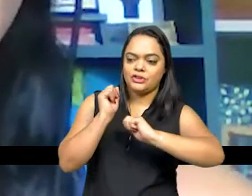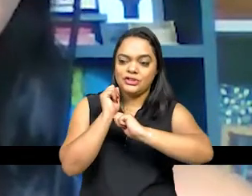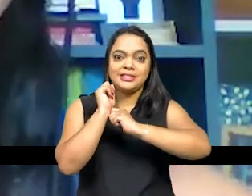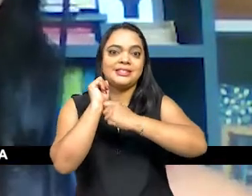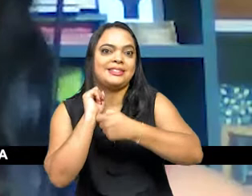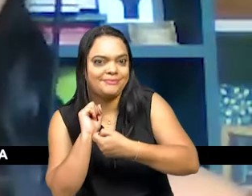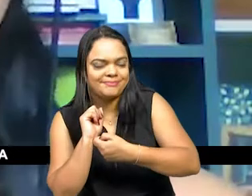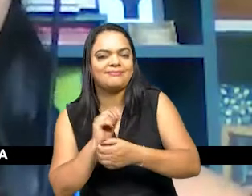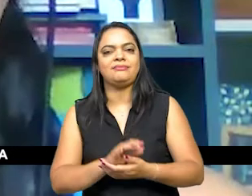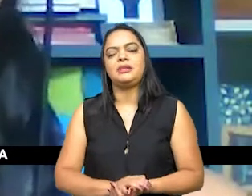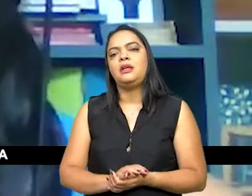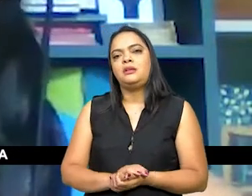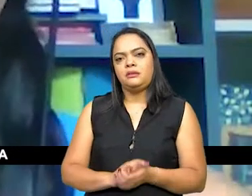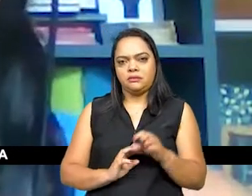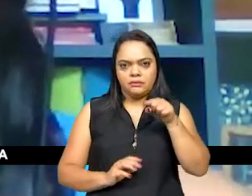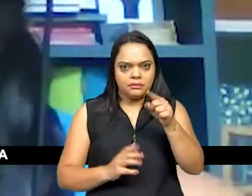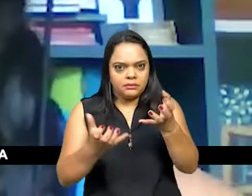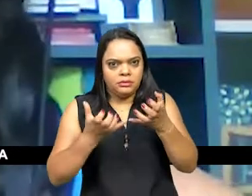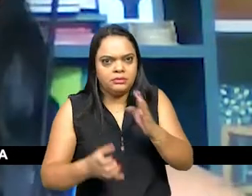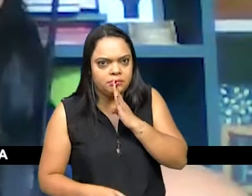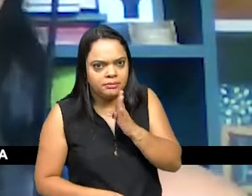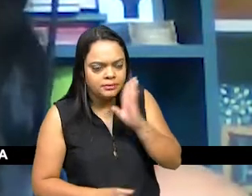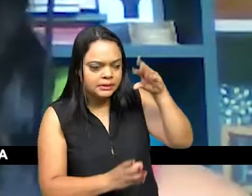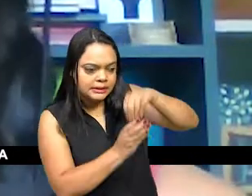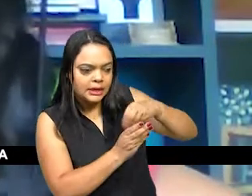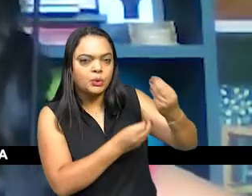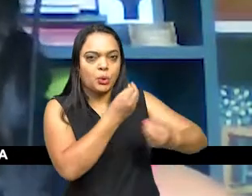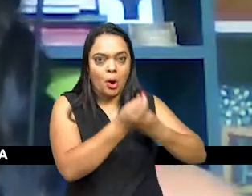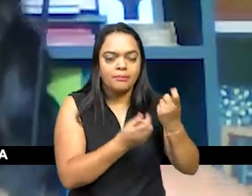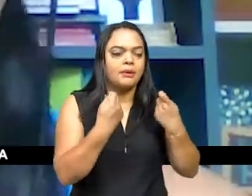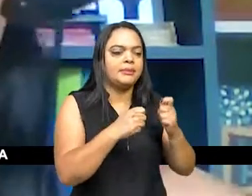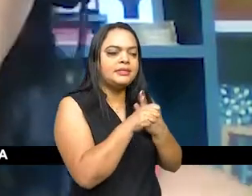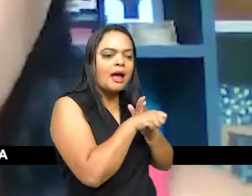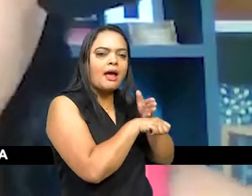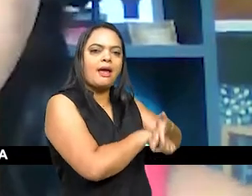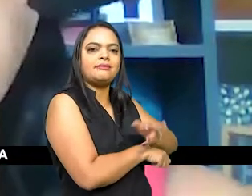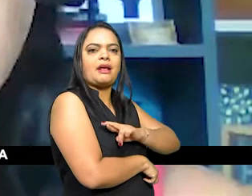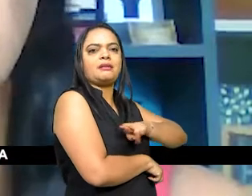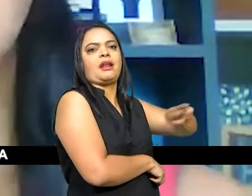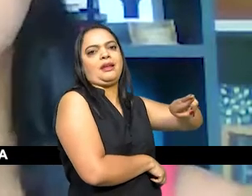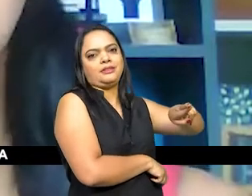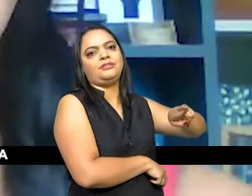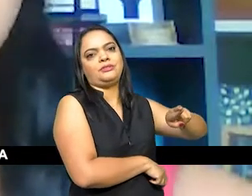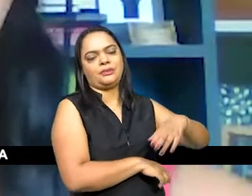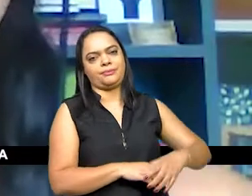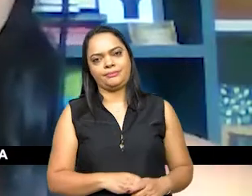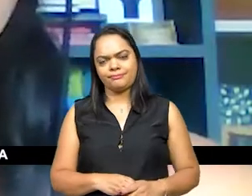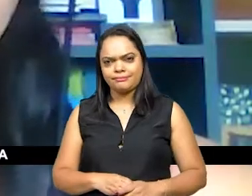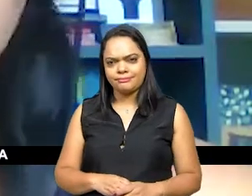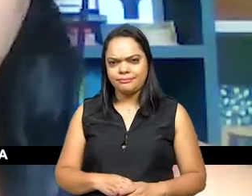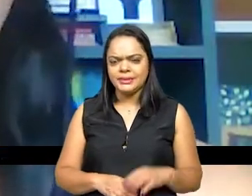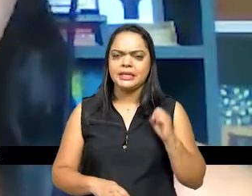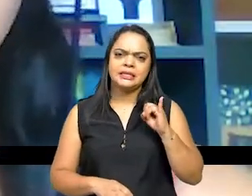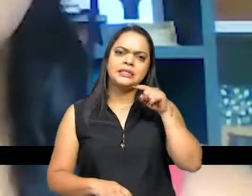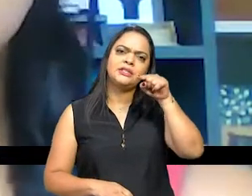ou seja, se você quer saber como ela funciona, você deve entrar para esta religião. Mesmo que